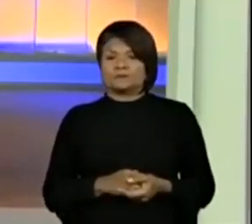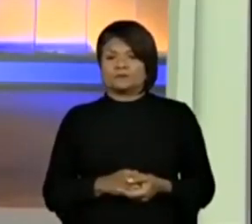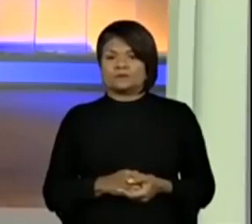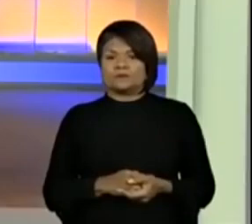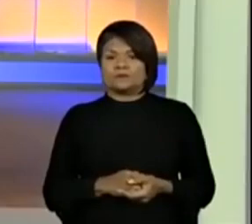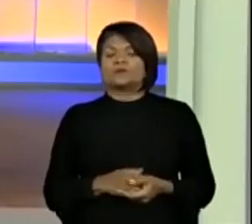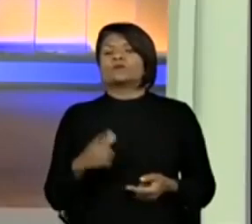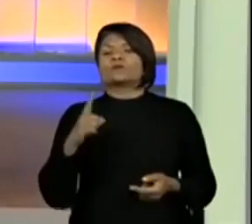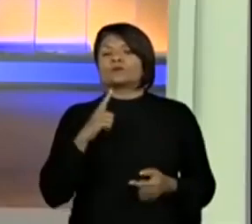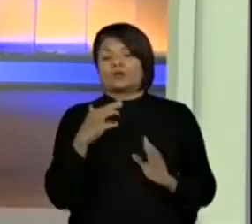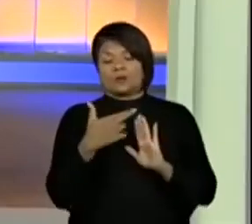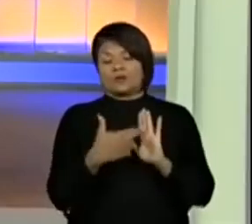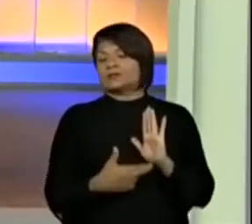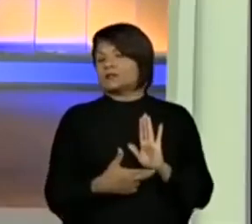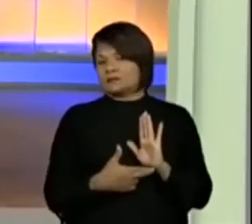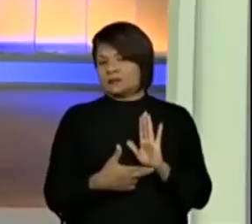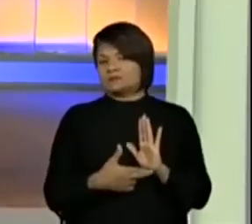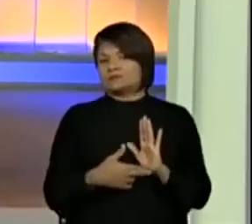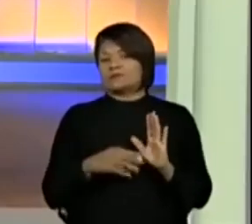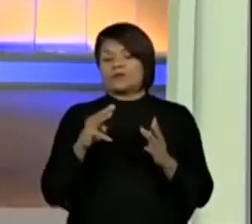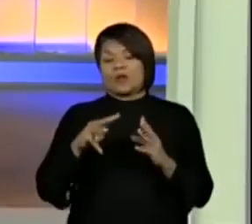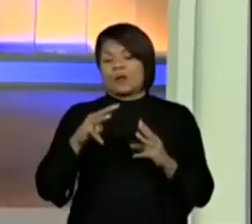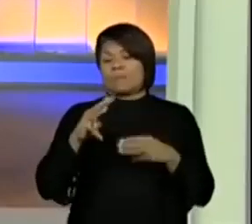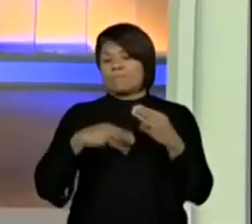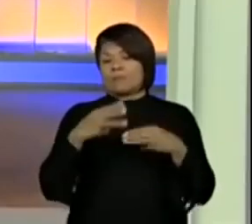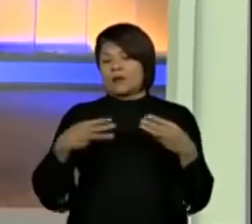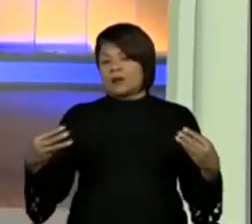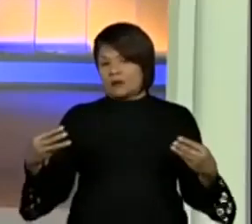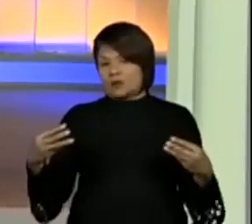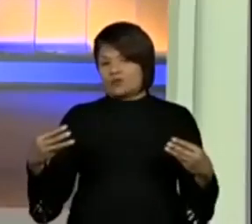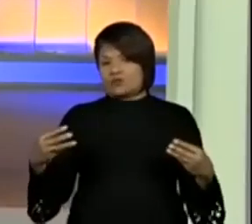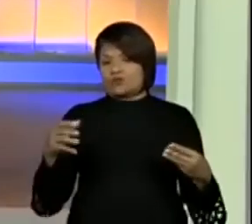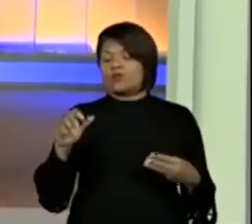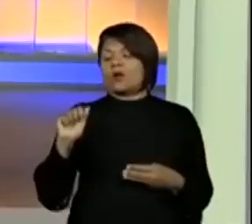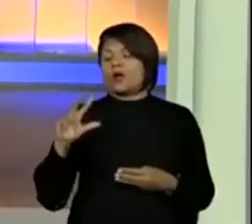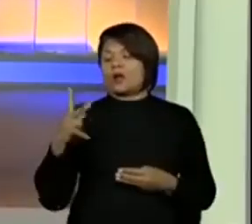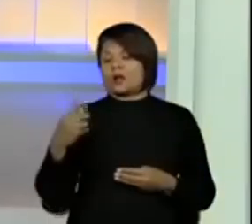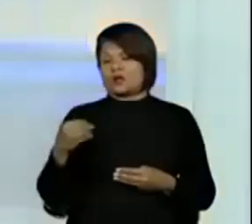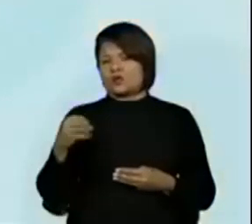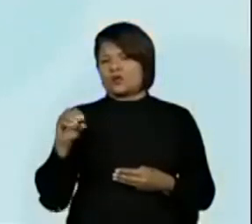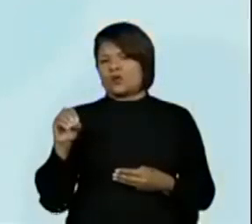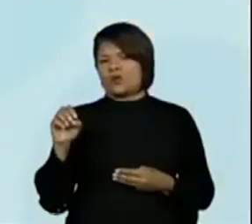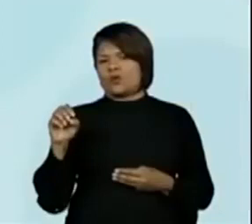Uma receita, macarrão, alho e óleo. Vou ler rapidamente.